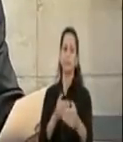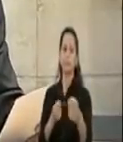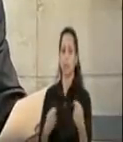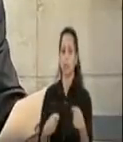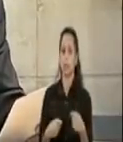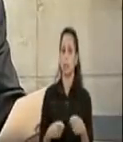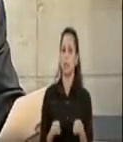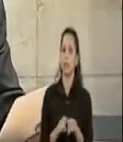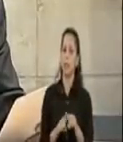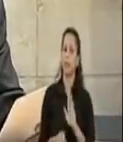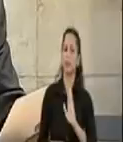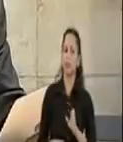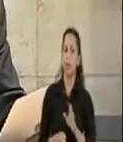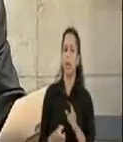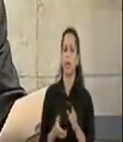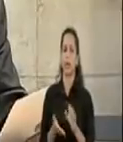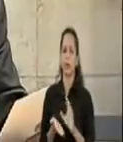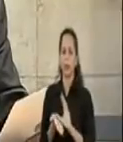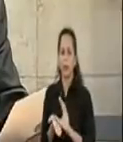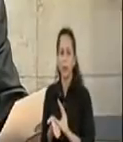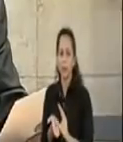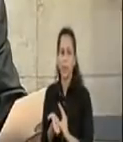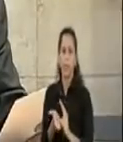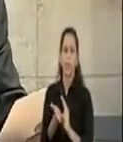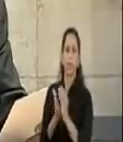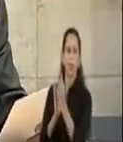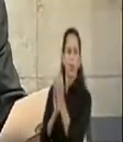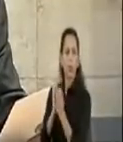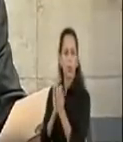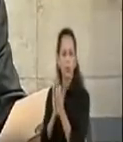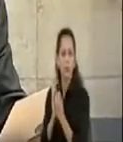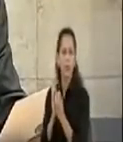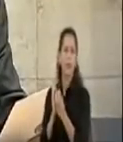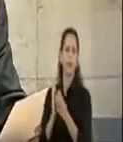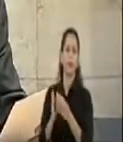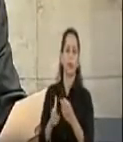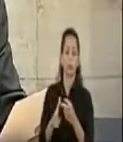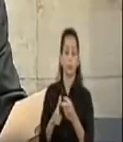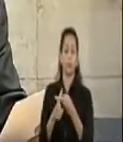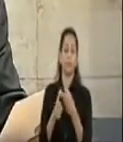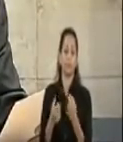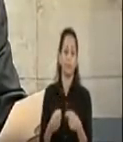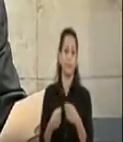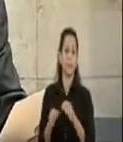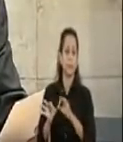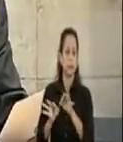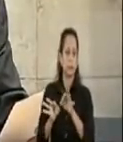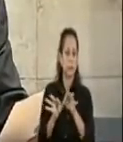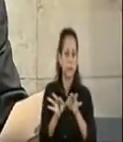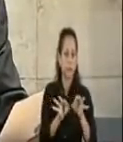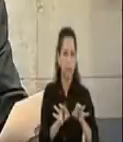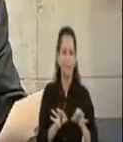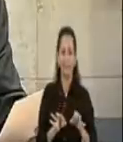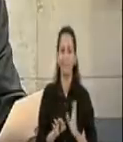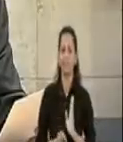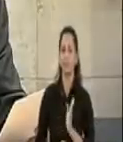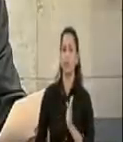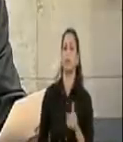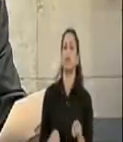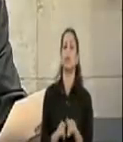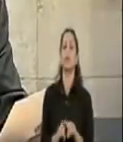pela administração anterior. Houve um tremendo esforço de